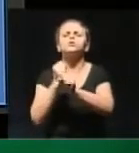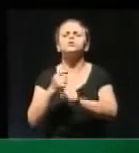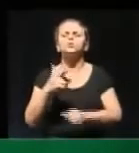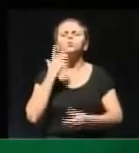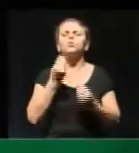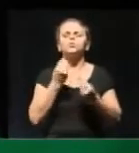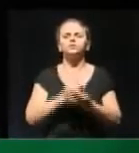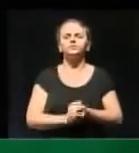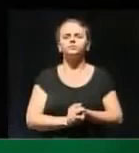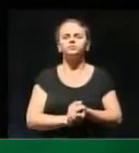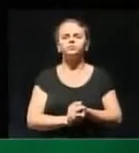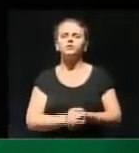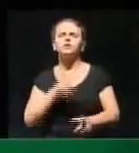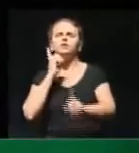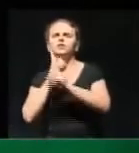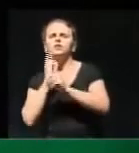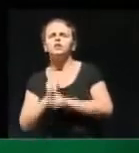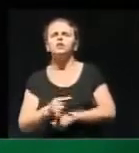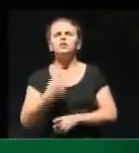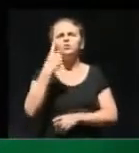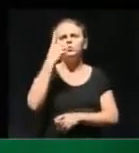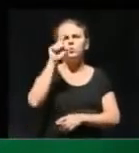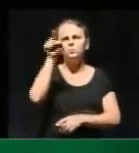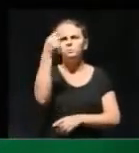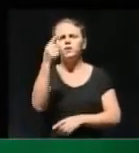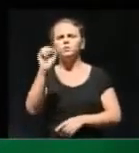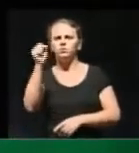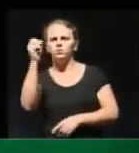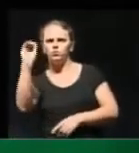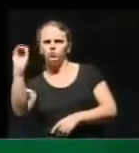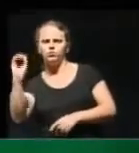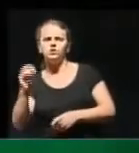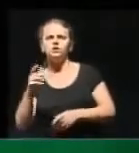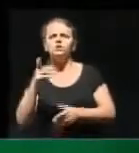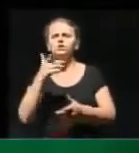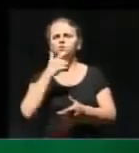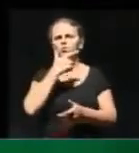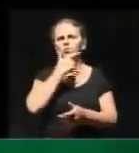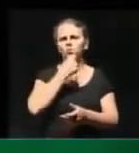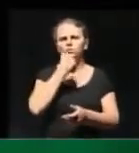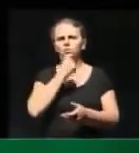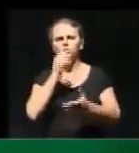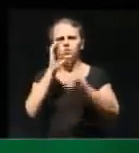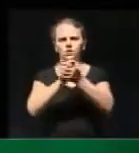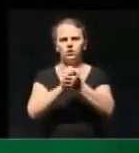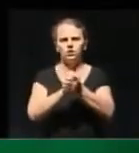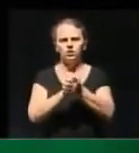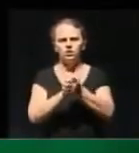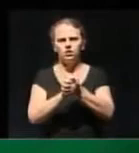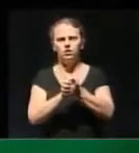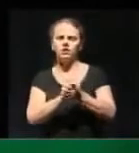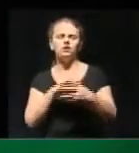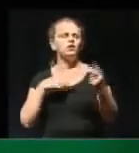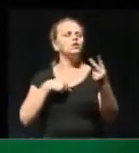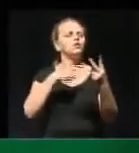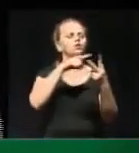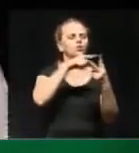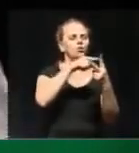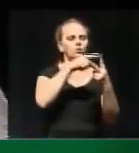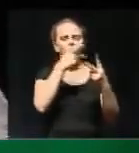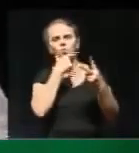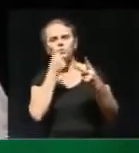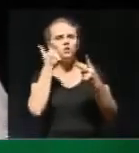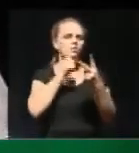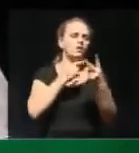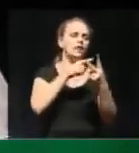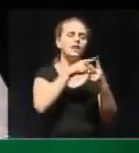casais sorodiscordantes. O que são casais sorodiscordantes? São casais em que uma das pessoas daquele casal tem